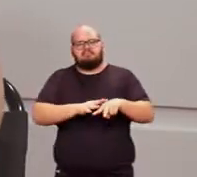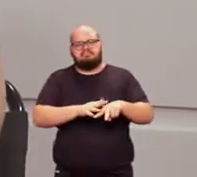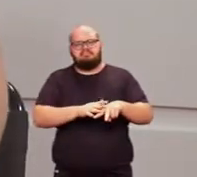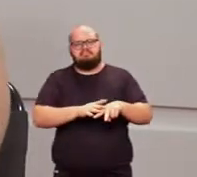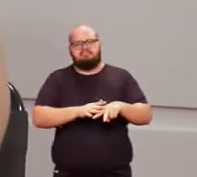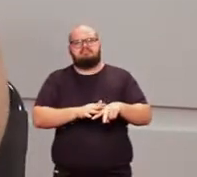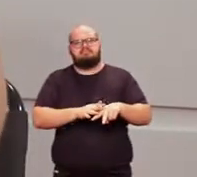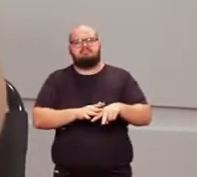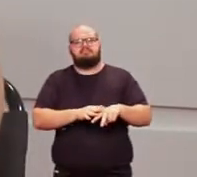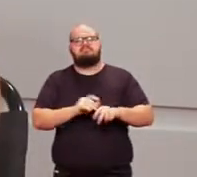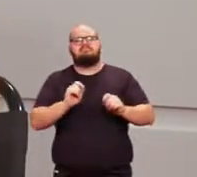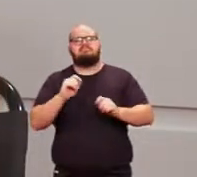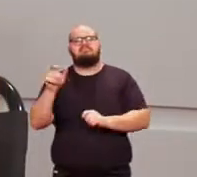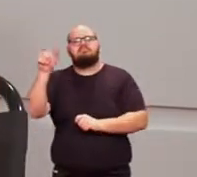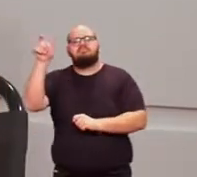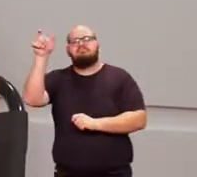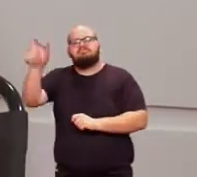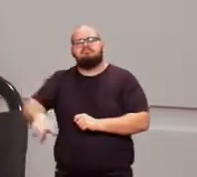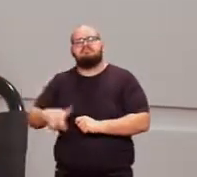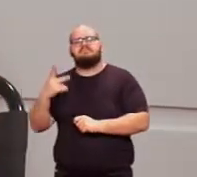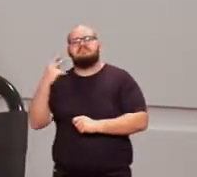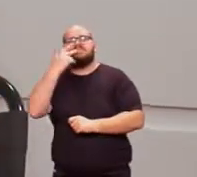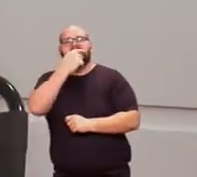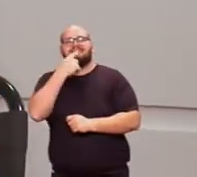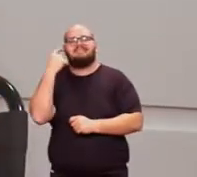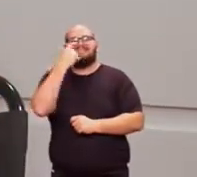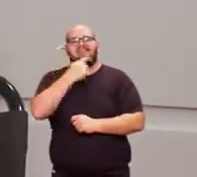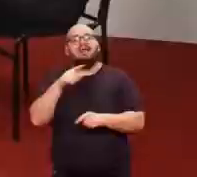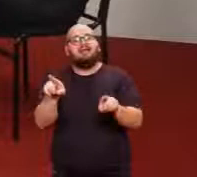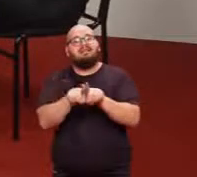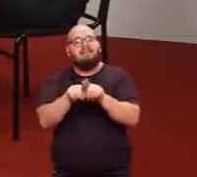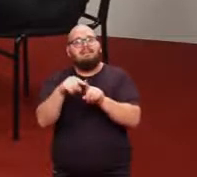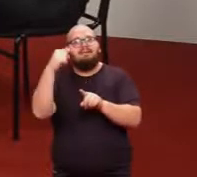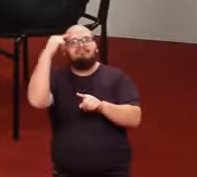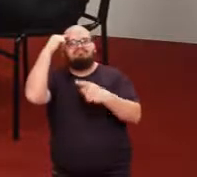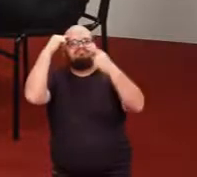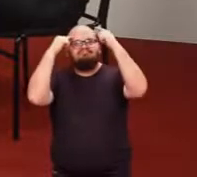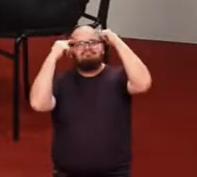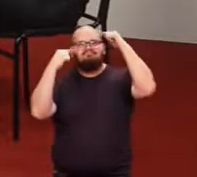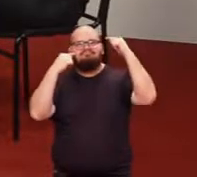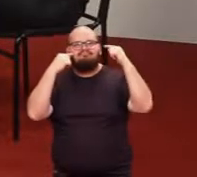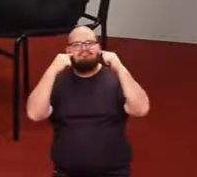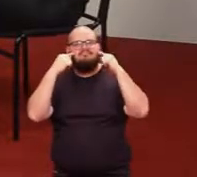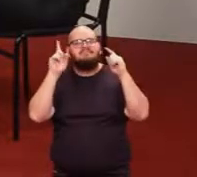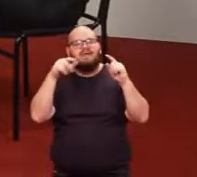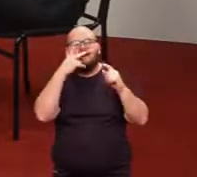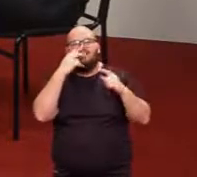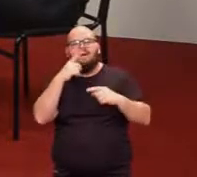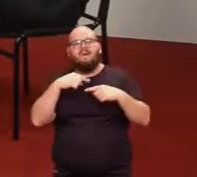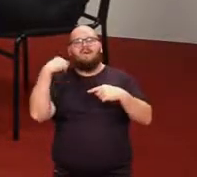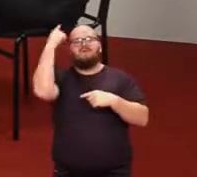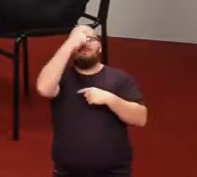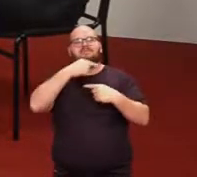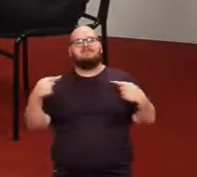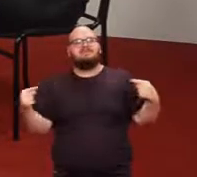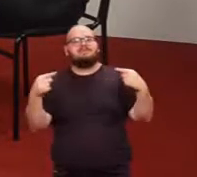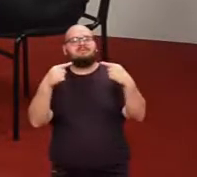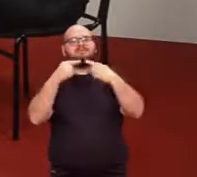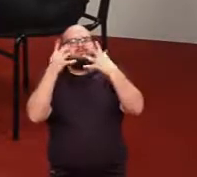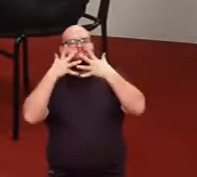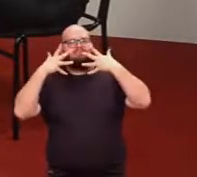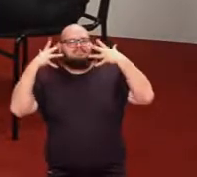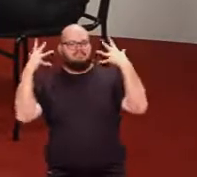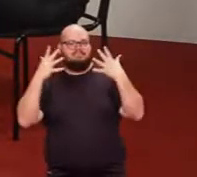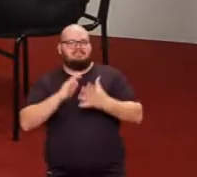mesmo os cirurgiões dentistas, tratamentos estéticos também nessa região. Na verdade, uma forma de uma harmonização facial. Então, o paciente,